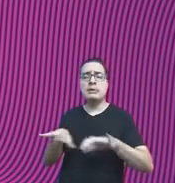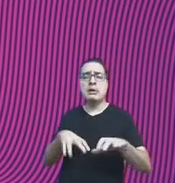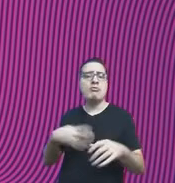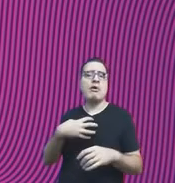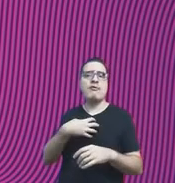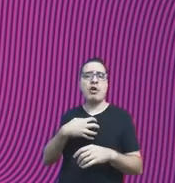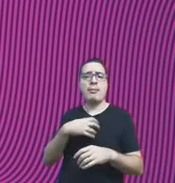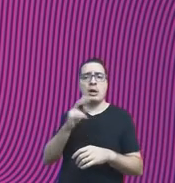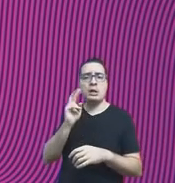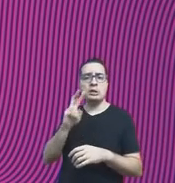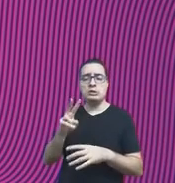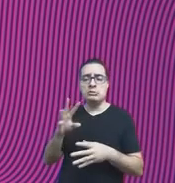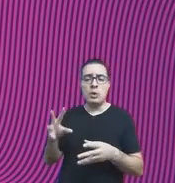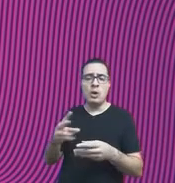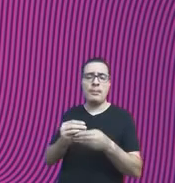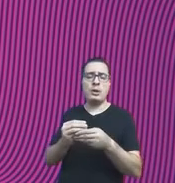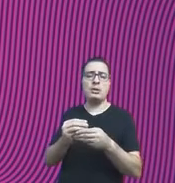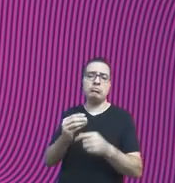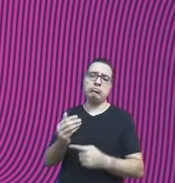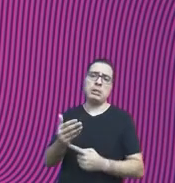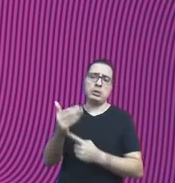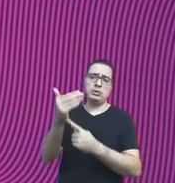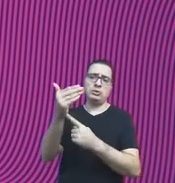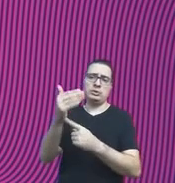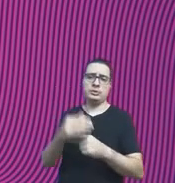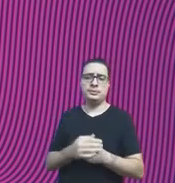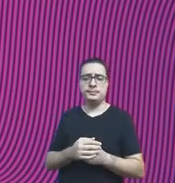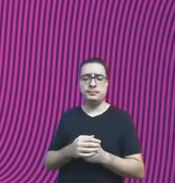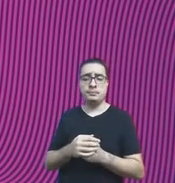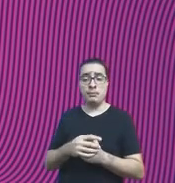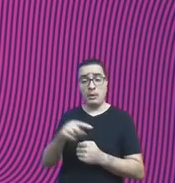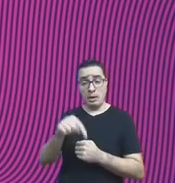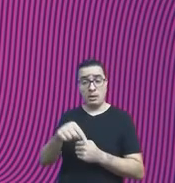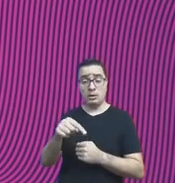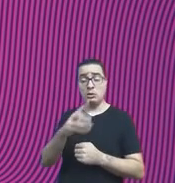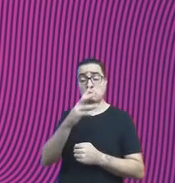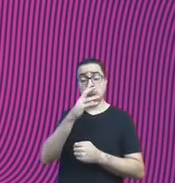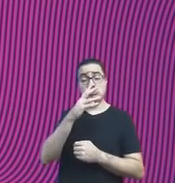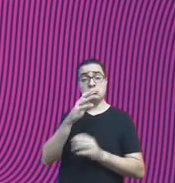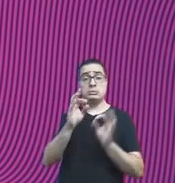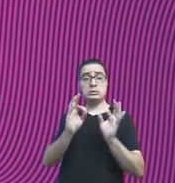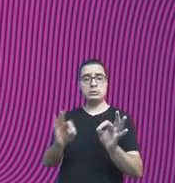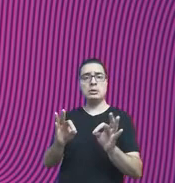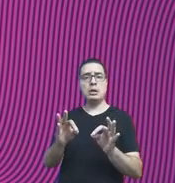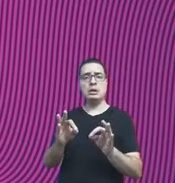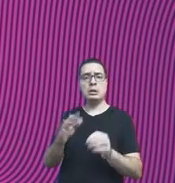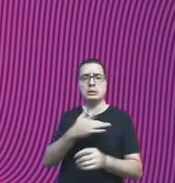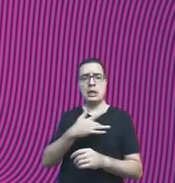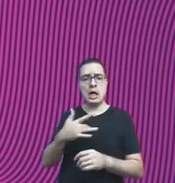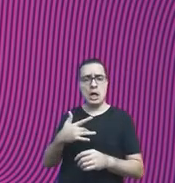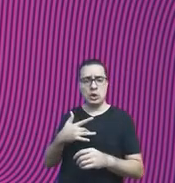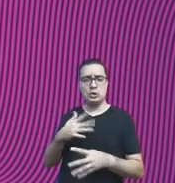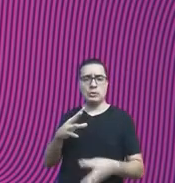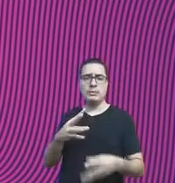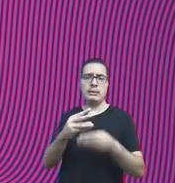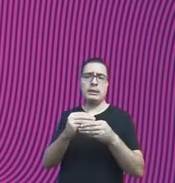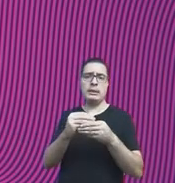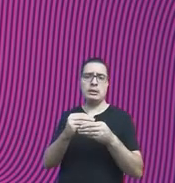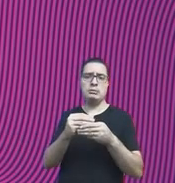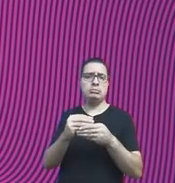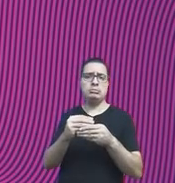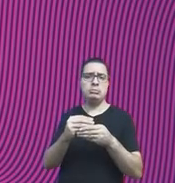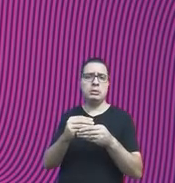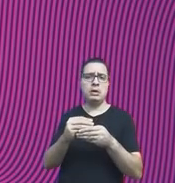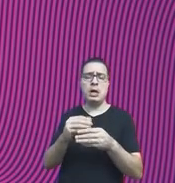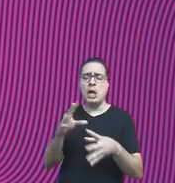incorpora a tecnologia. E aqui é um fenômeno muito específico da saúde suplementar, né? Essa incorporação ela ocorre de